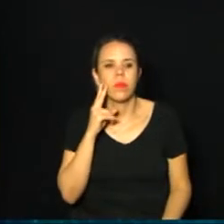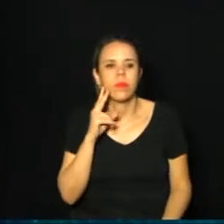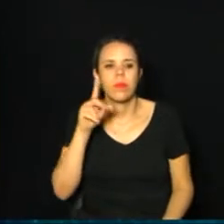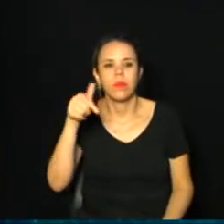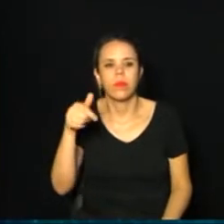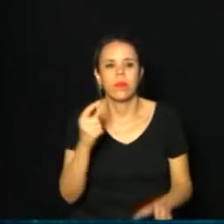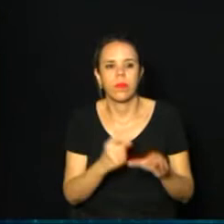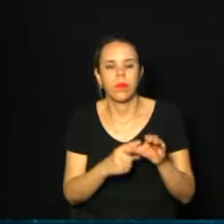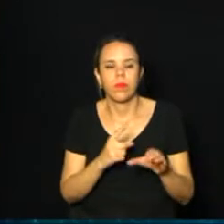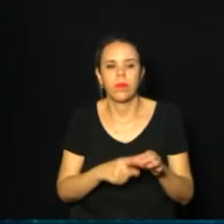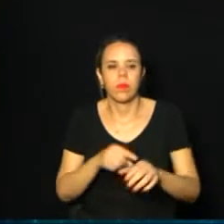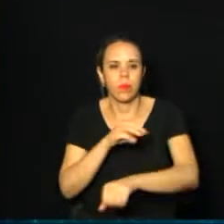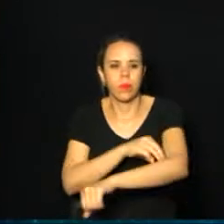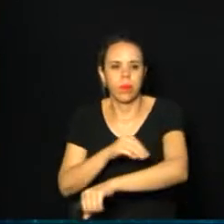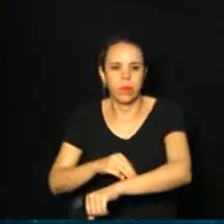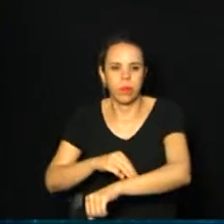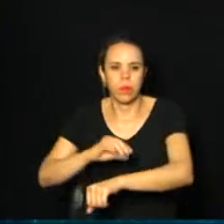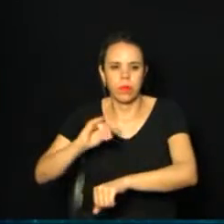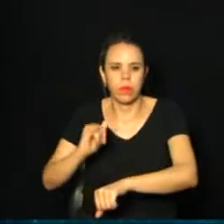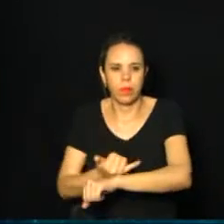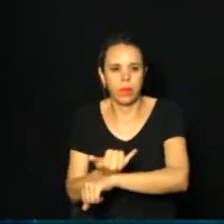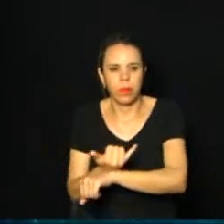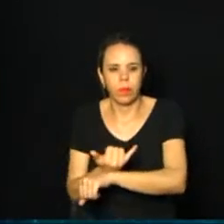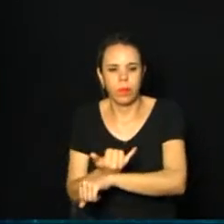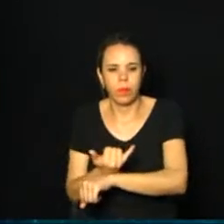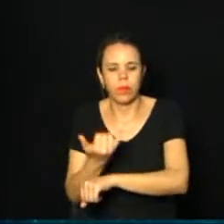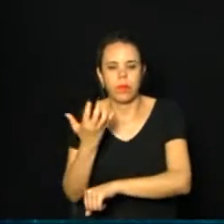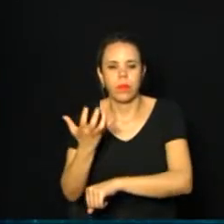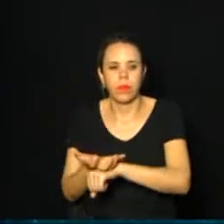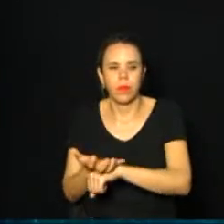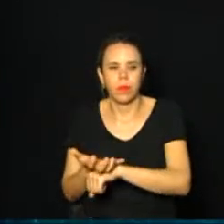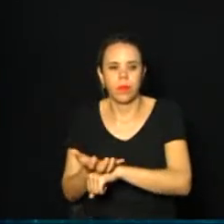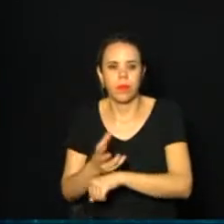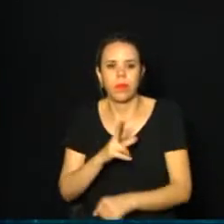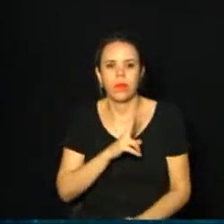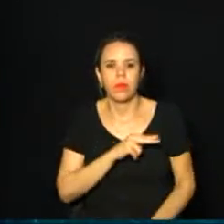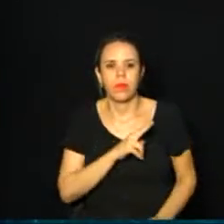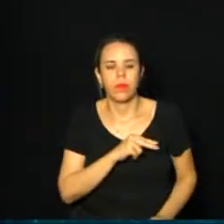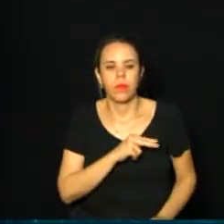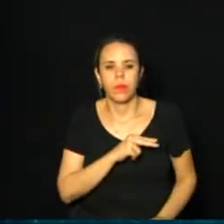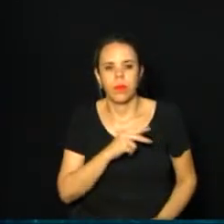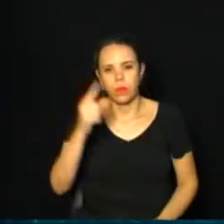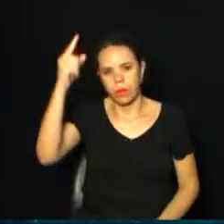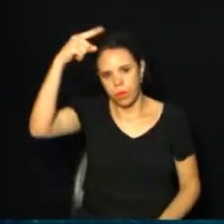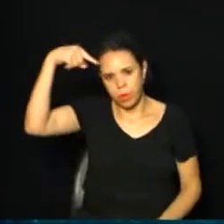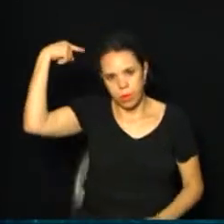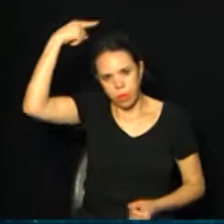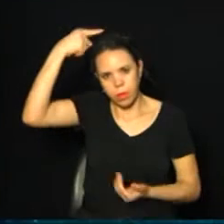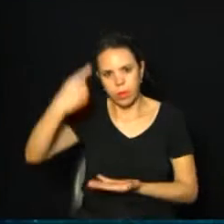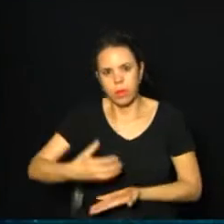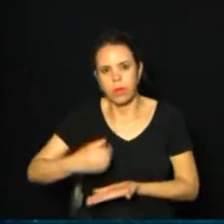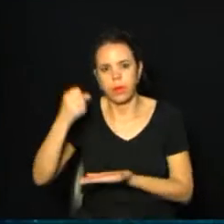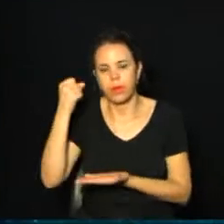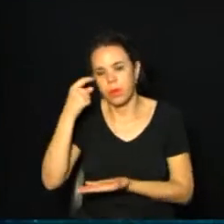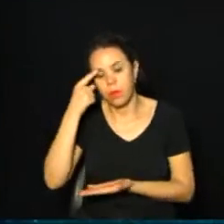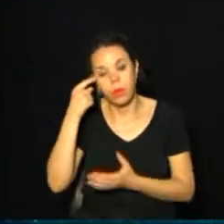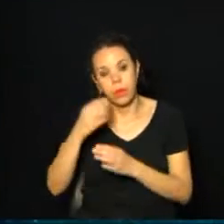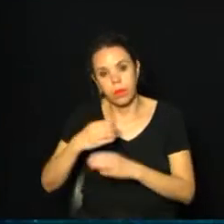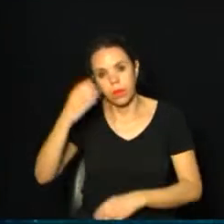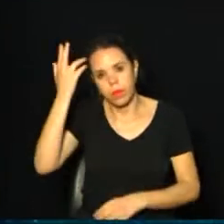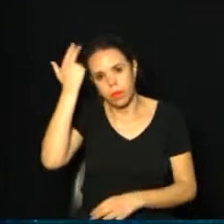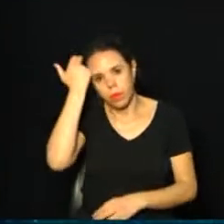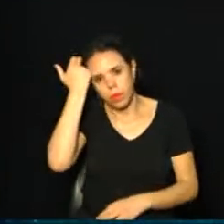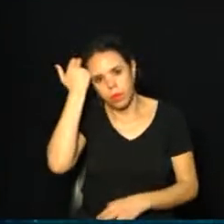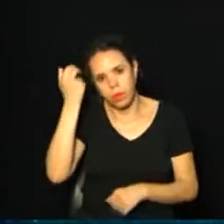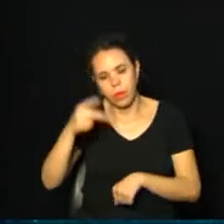depois aparecem Cosmópolis, Montemor, Jaguariúna, Nova Odessa, Arthur Nogueira, Santo Antônio de Posse,